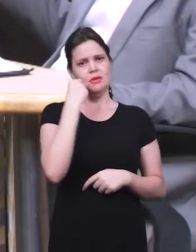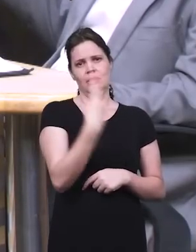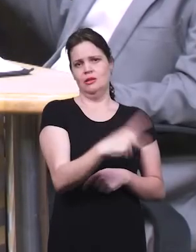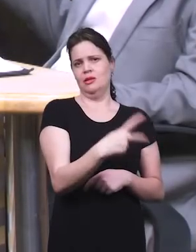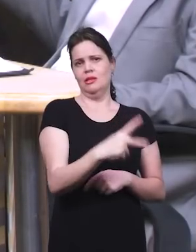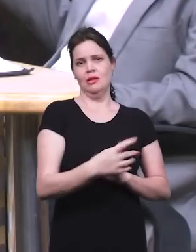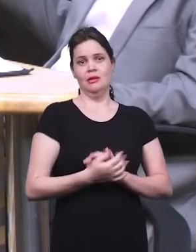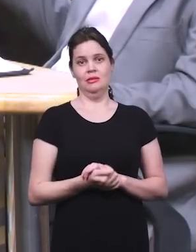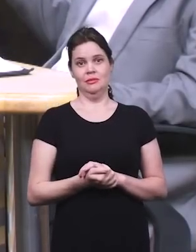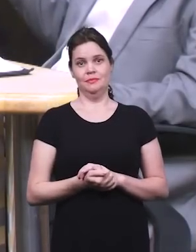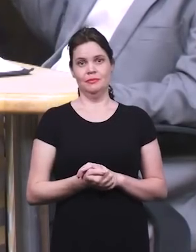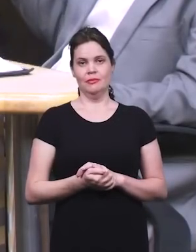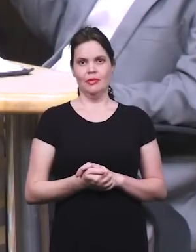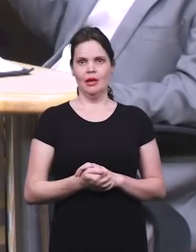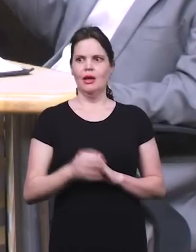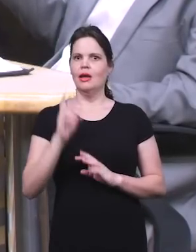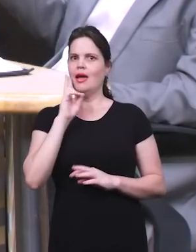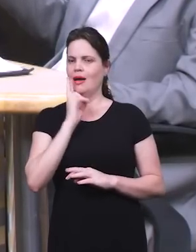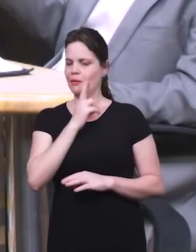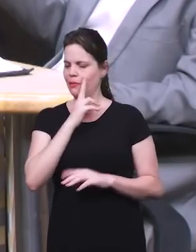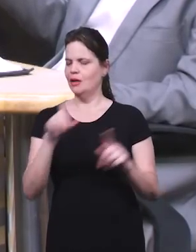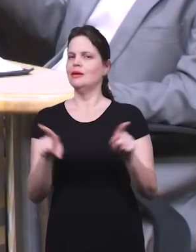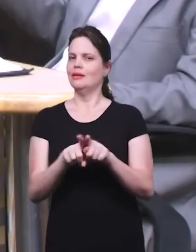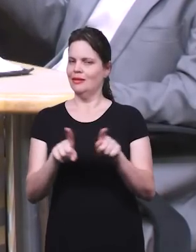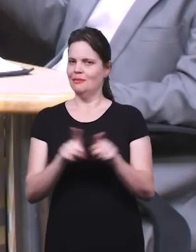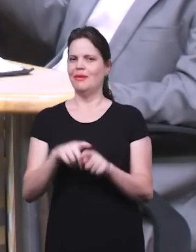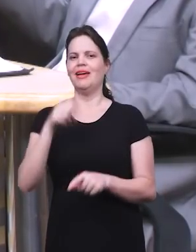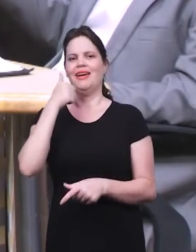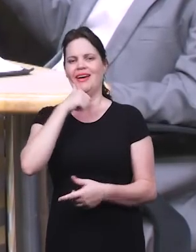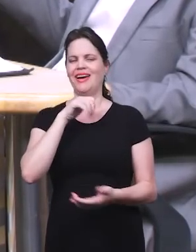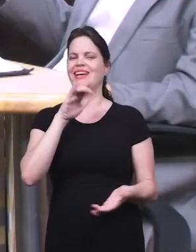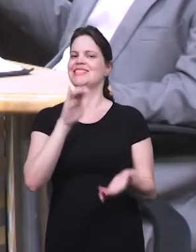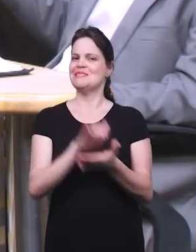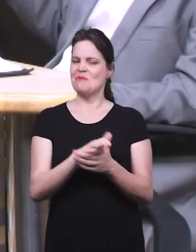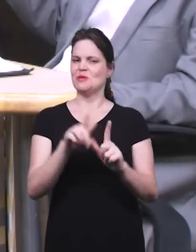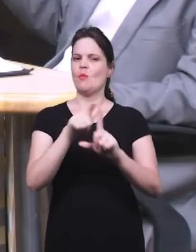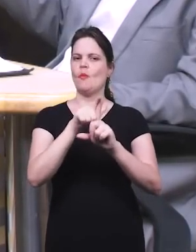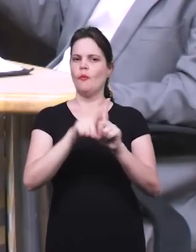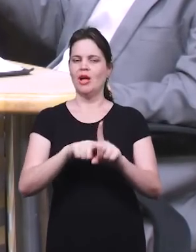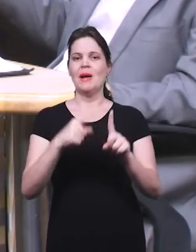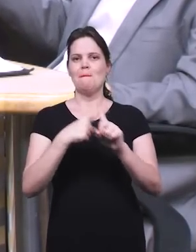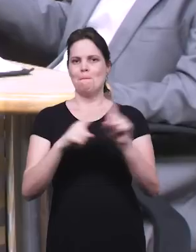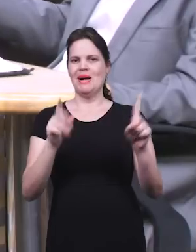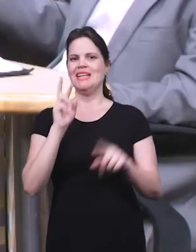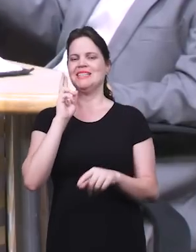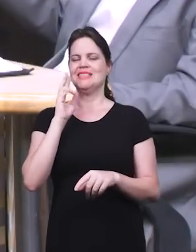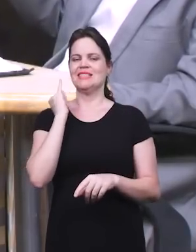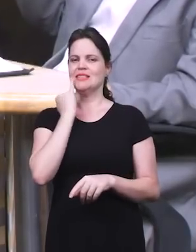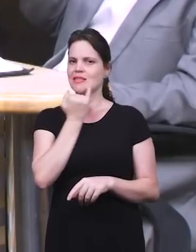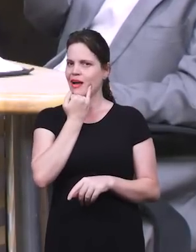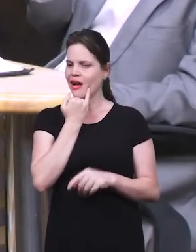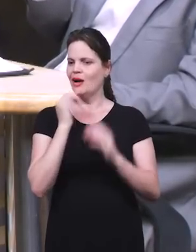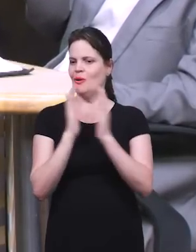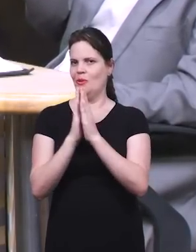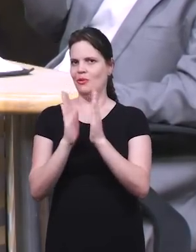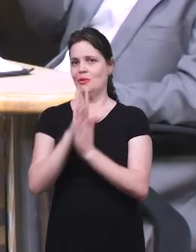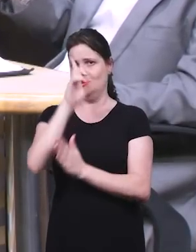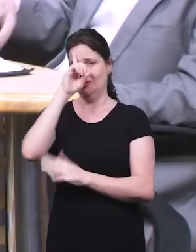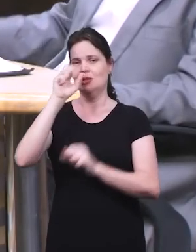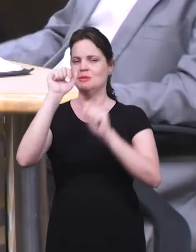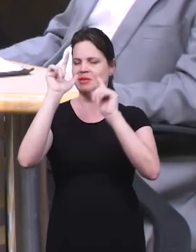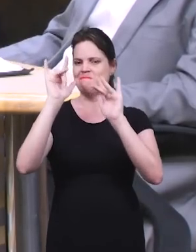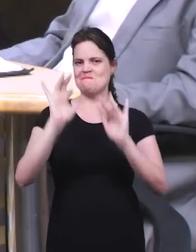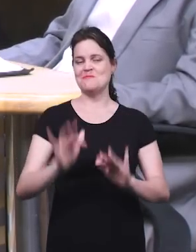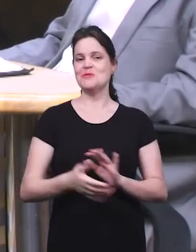viver a experiência dele. E a esposa era estéril também, e ele orou e o Senhor abençoou como abençoou o seu pai